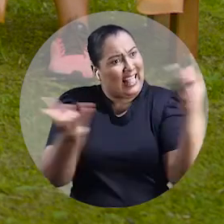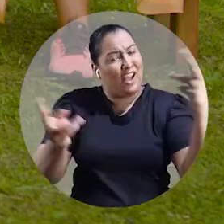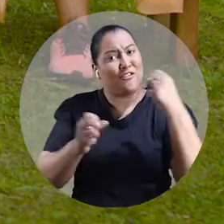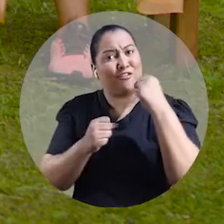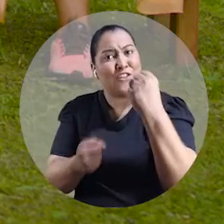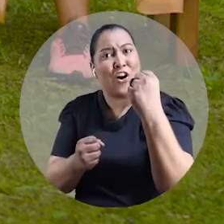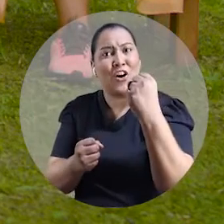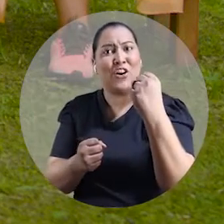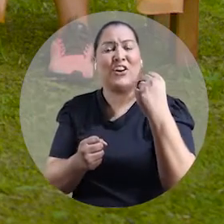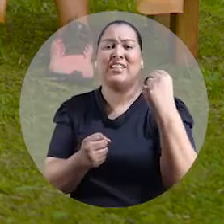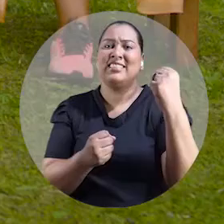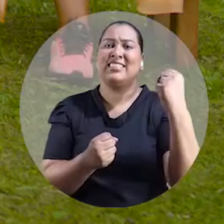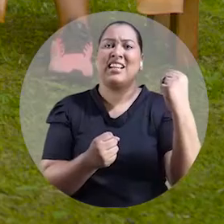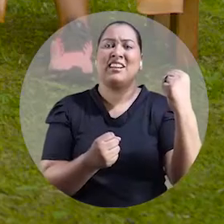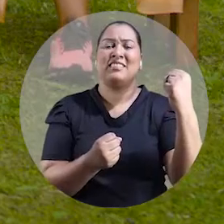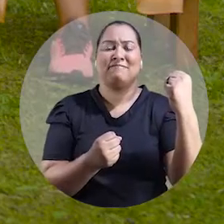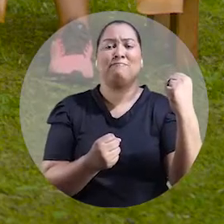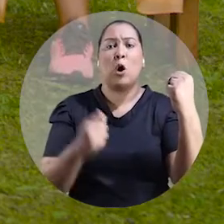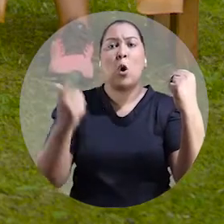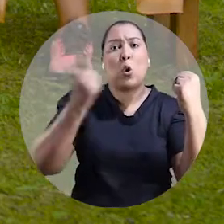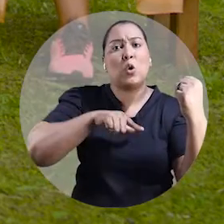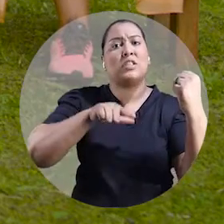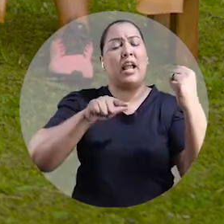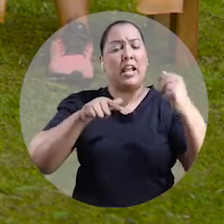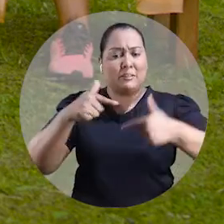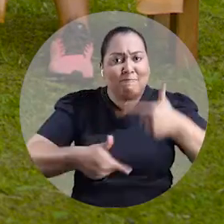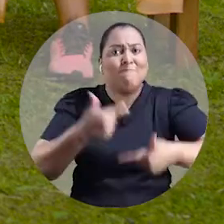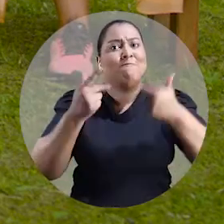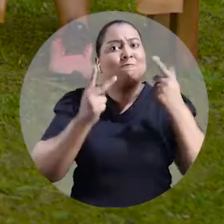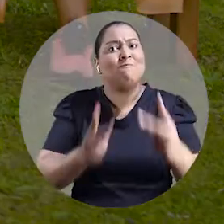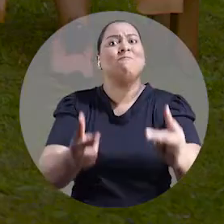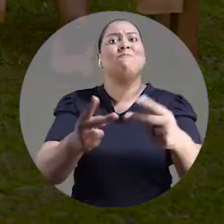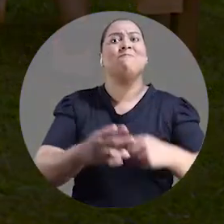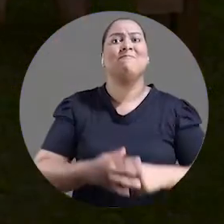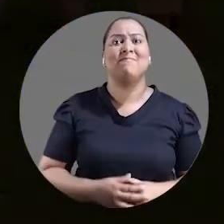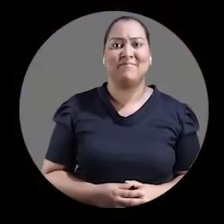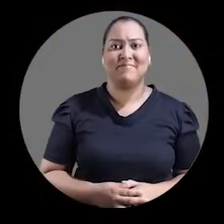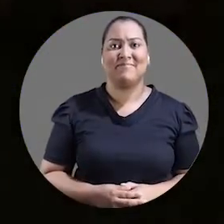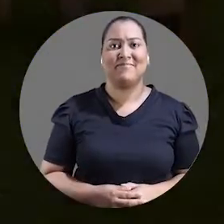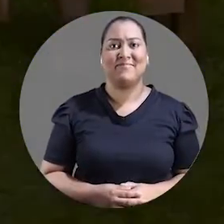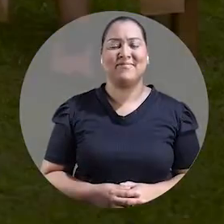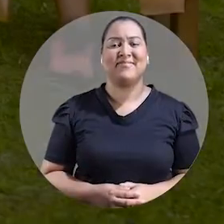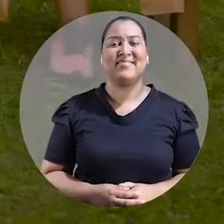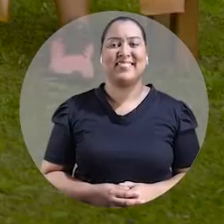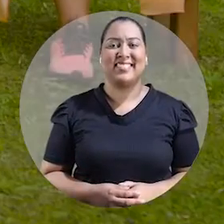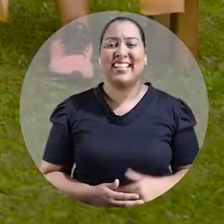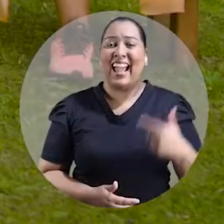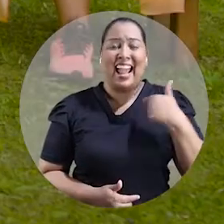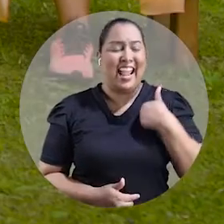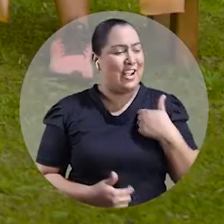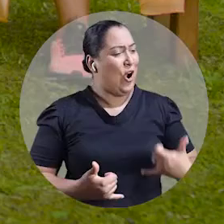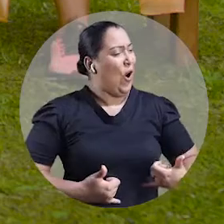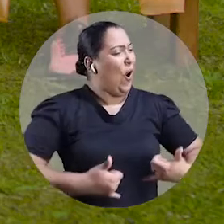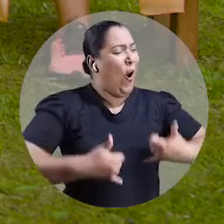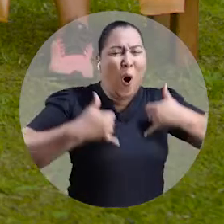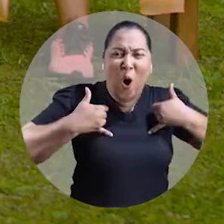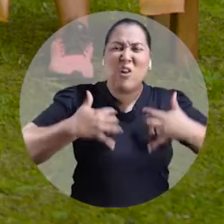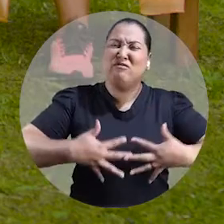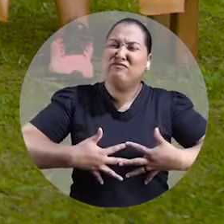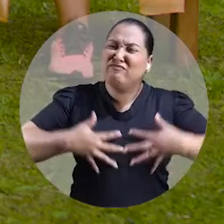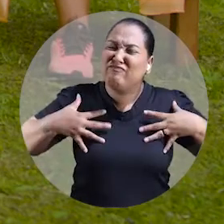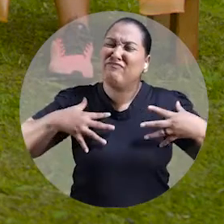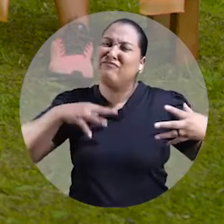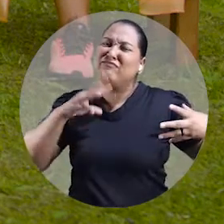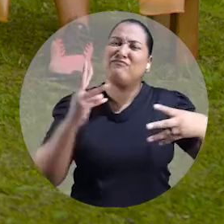fortalece, né? Isso nos dá força pra gente continuar trabalhando. Eu tenho maior orgulho de fazer parte